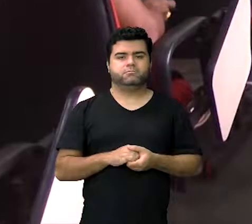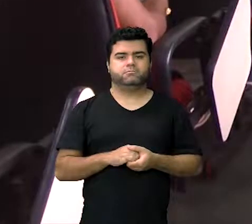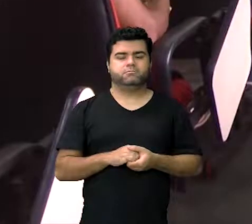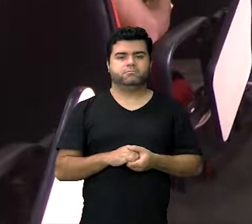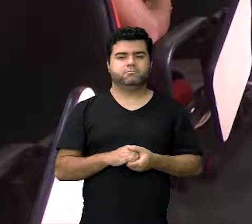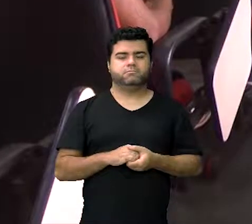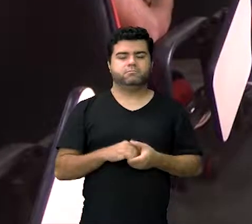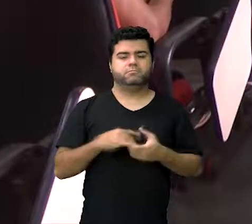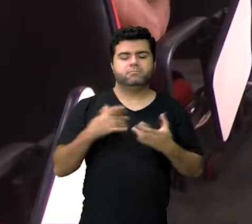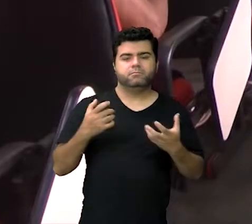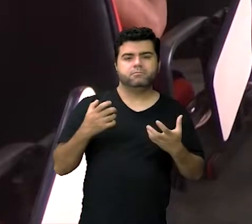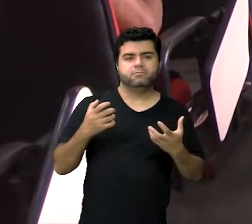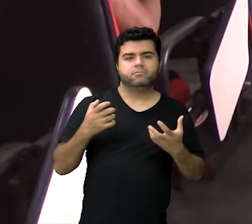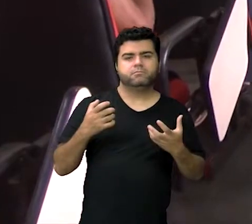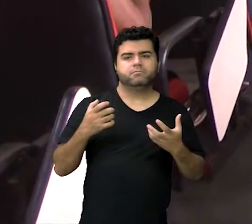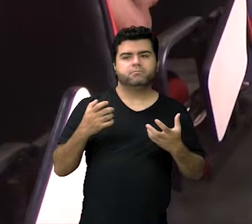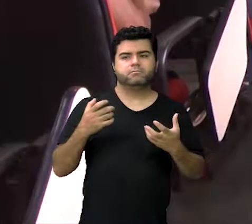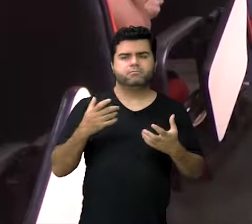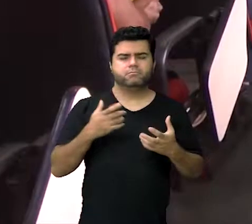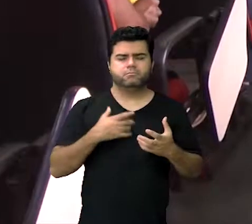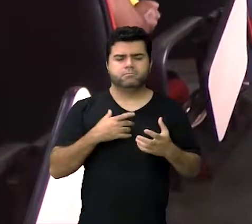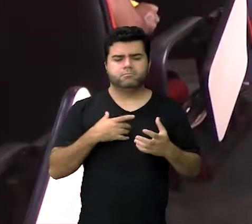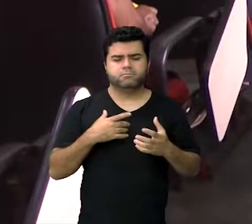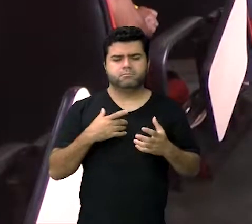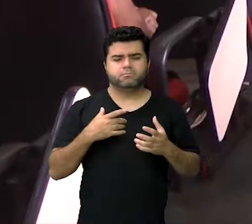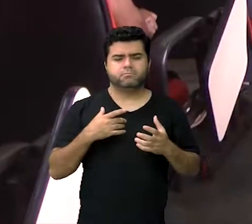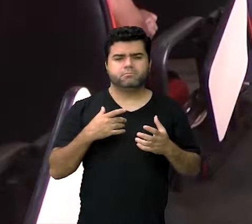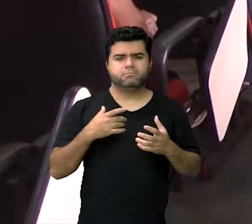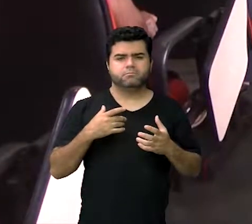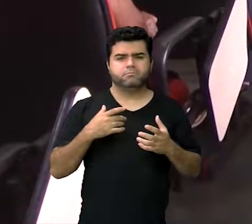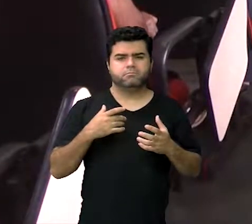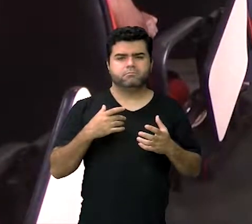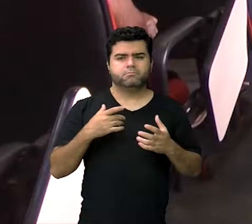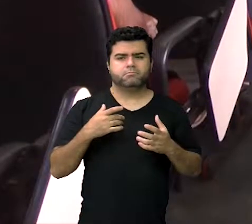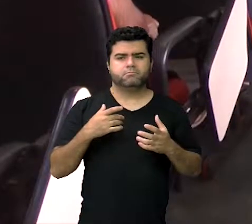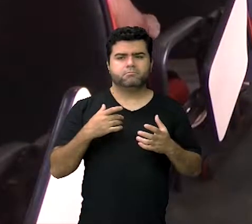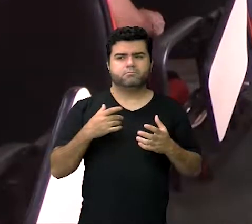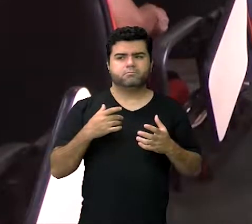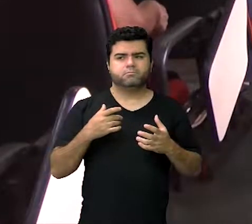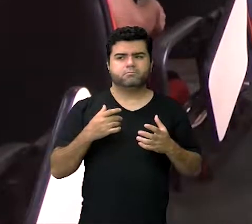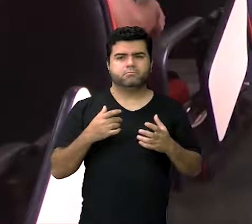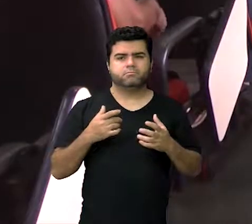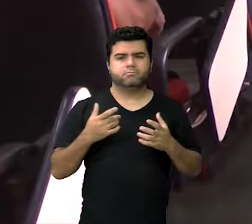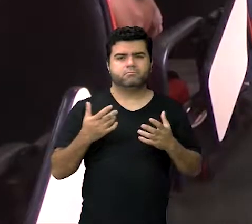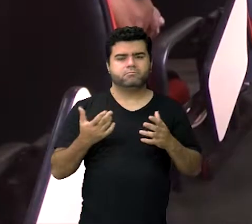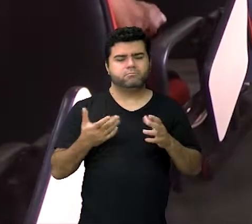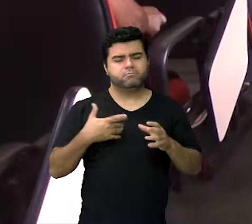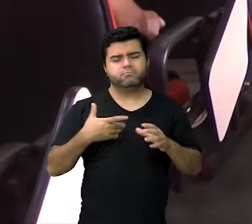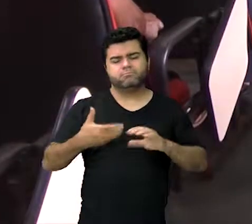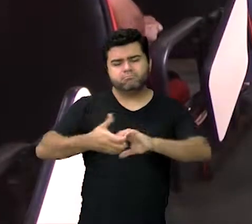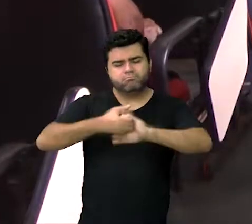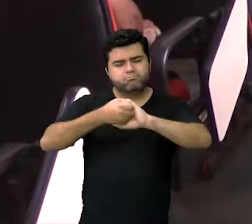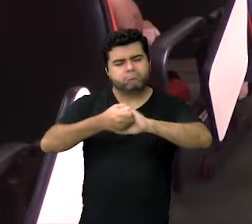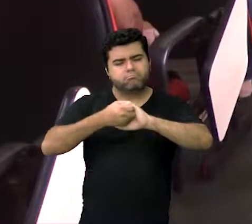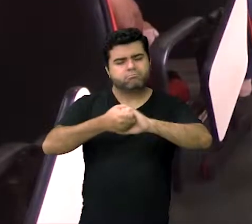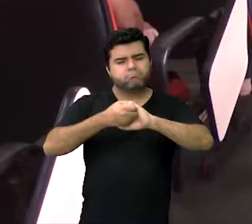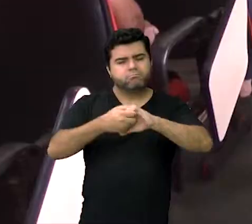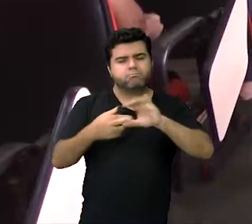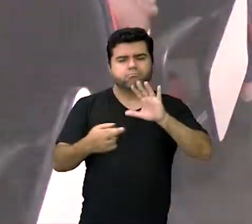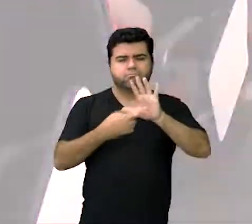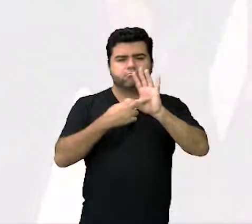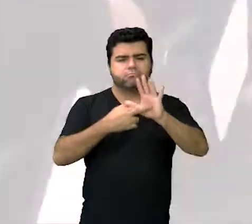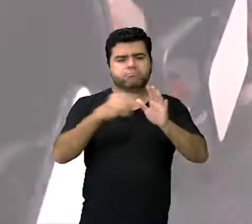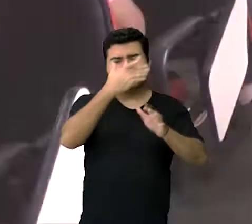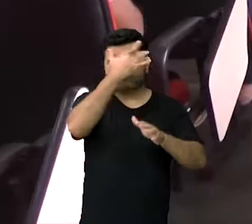Gostaria de nominar aqui, depois eu vou passar a fala também, para a representante do autista, a Rosana